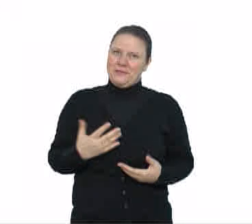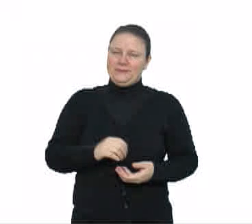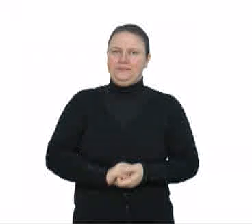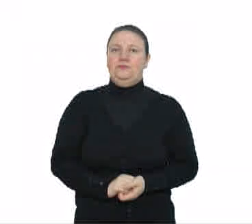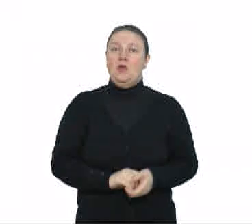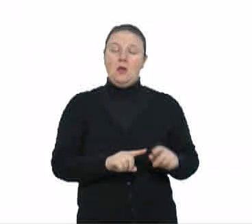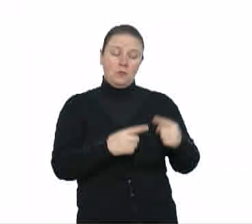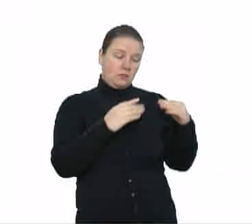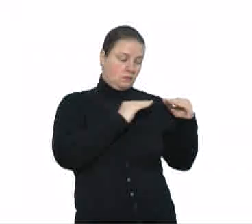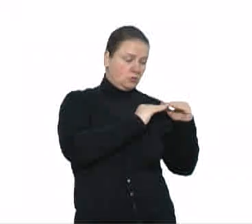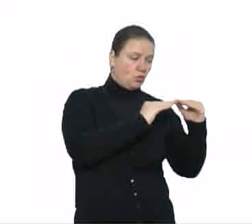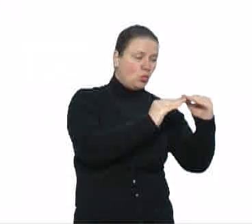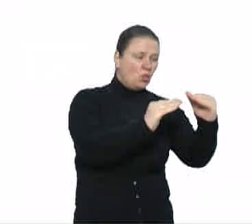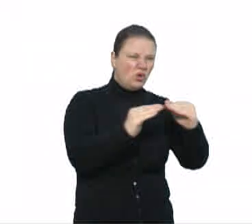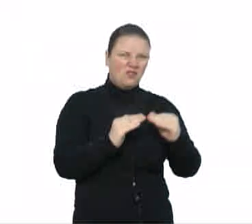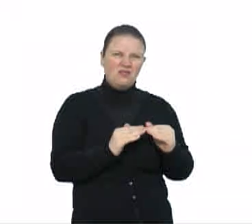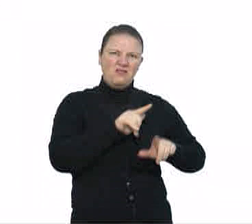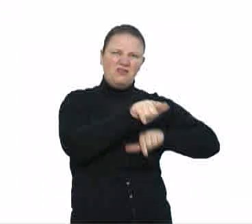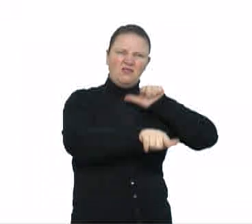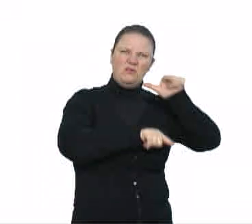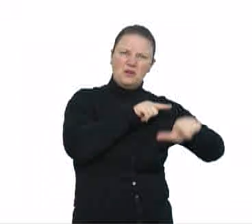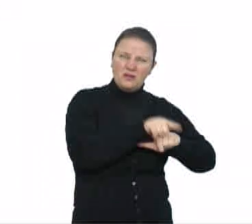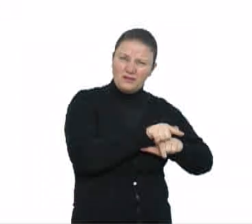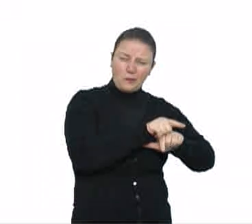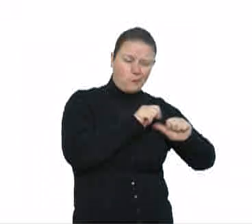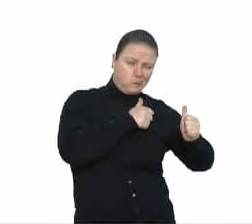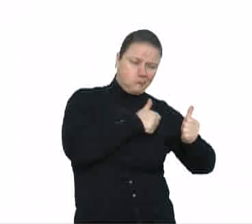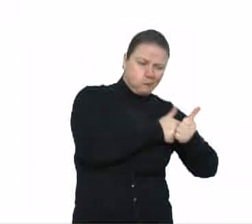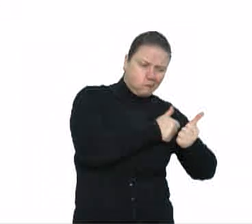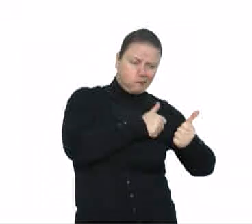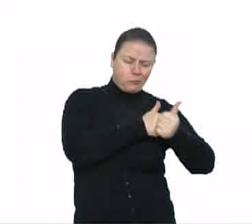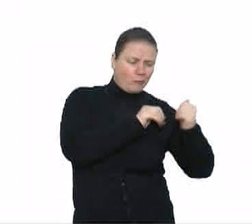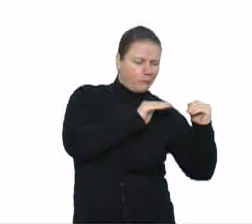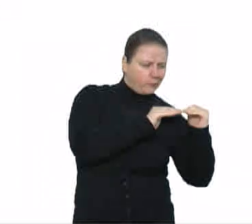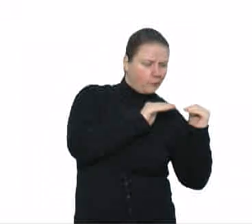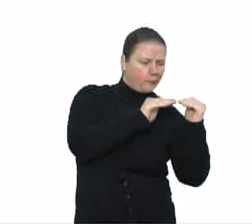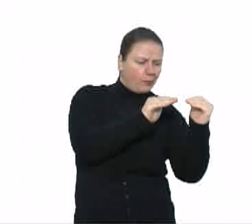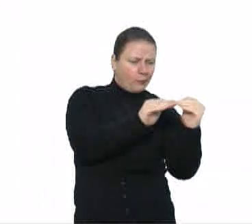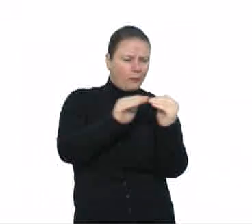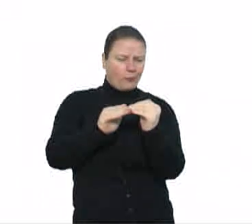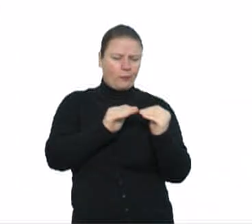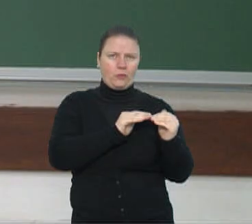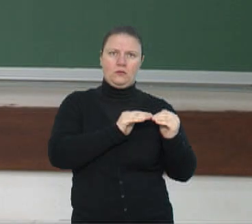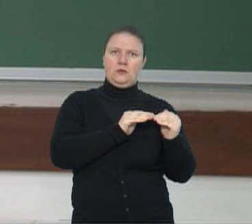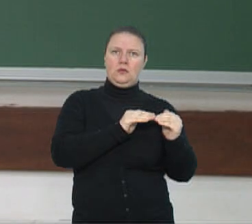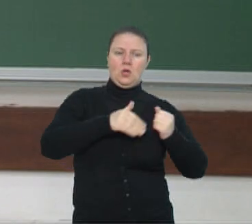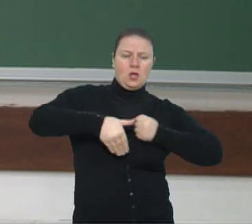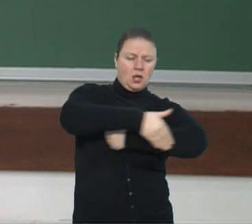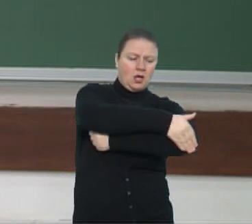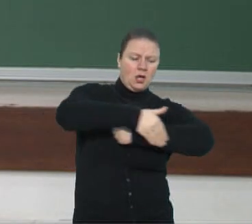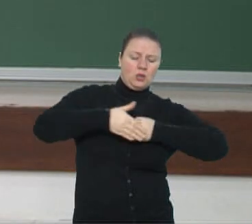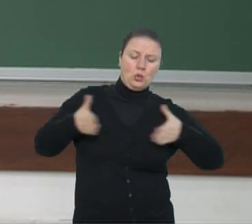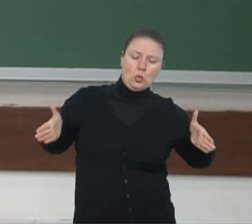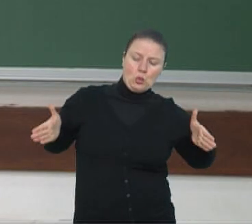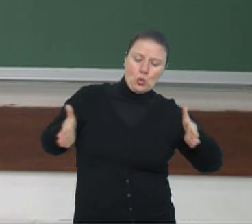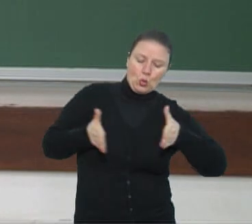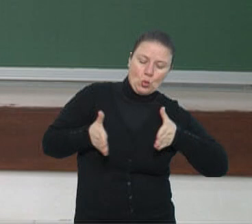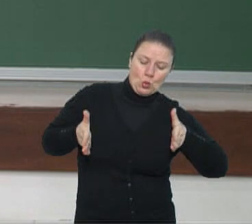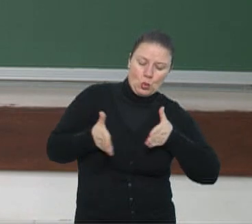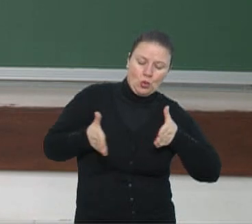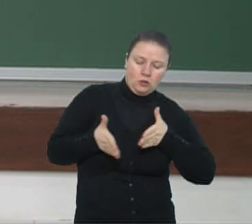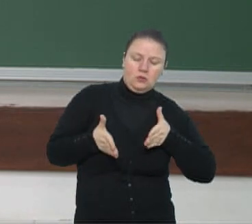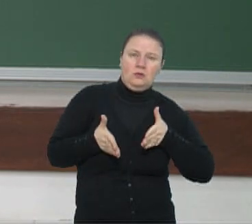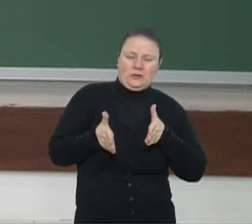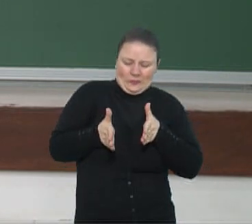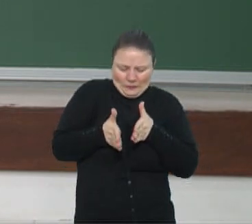bastante apertadas e eram próximas uma das outras. As vilas operárias eram superpovoadas. As ruas eram tão estreitas que o ar não passava